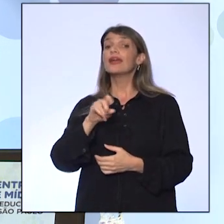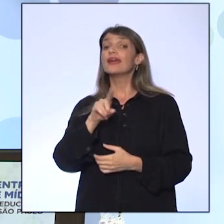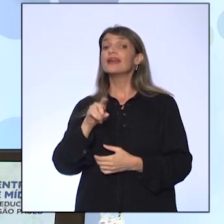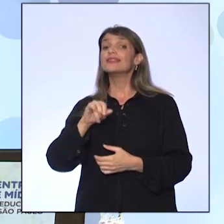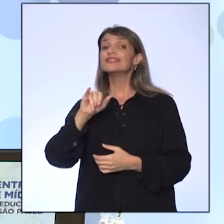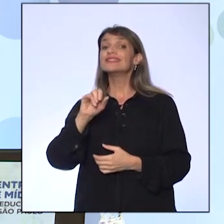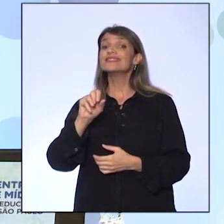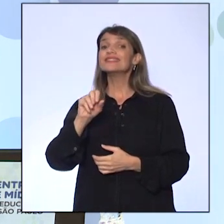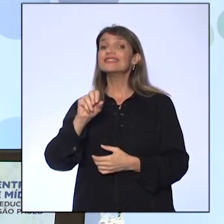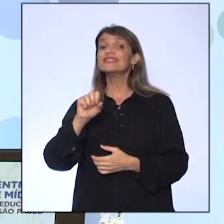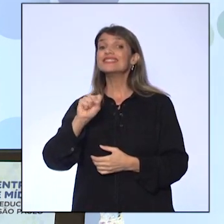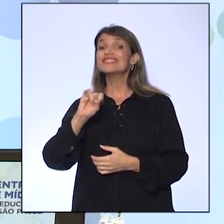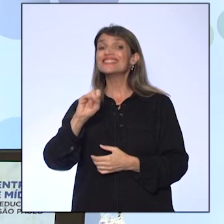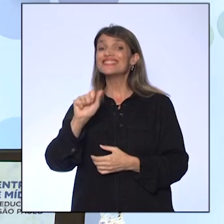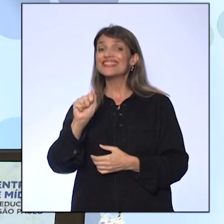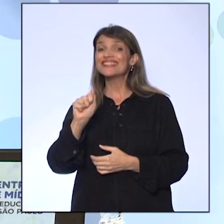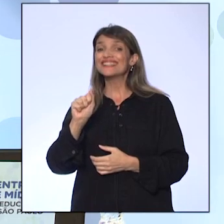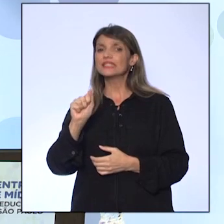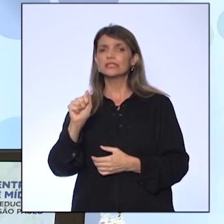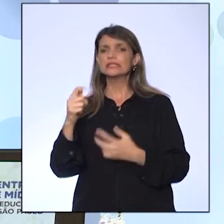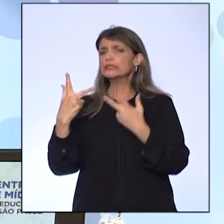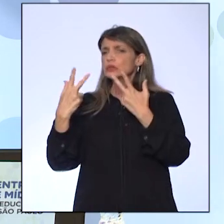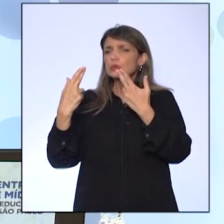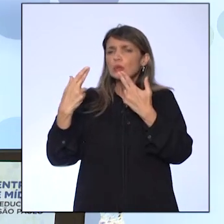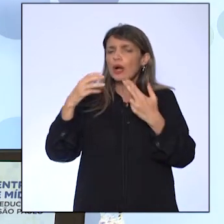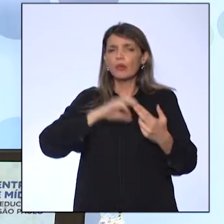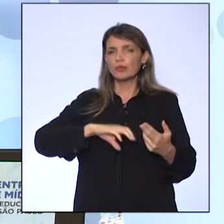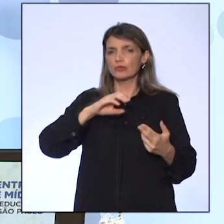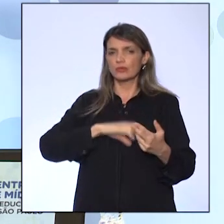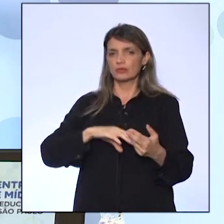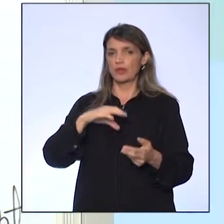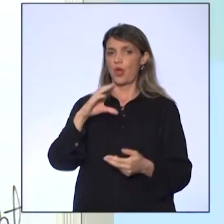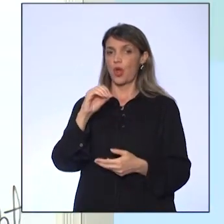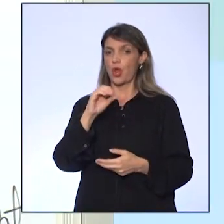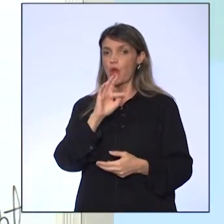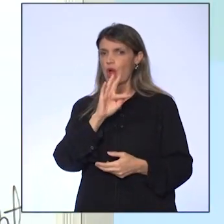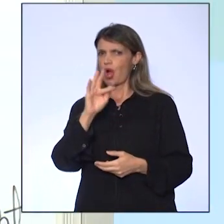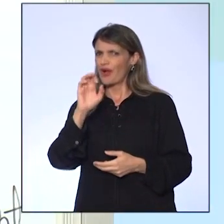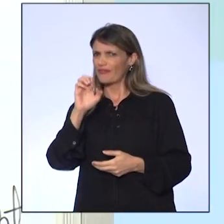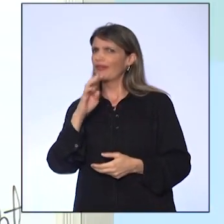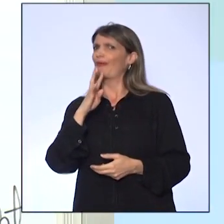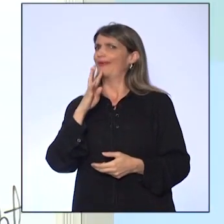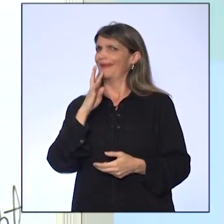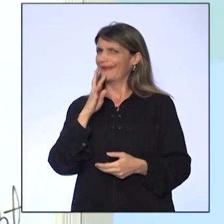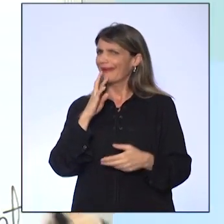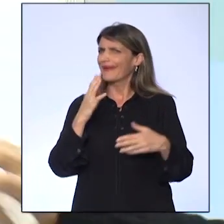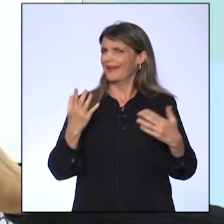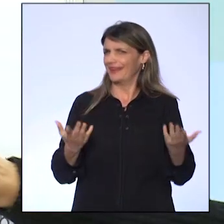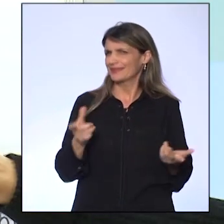a raiz da palavra, igualzinho o português. Coffee, quem é que não conhece essa palavra?